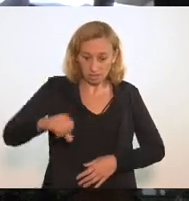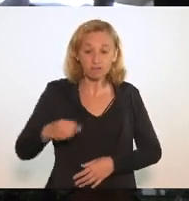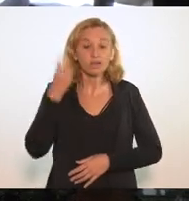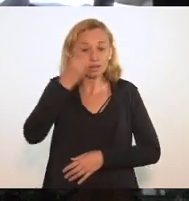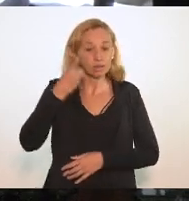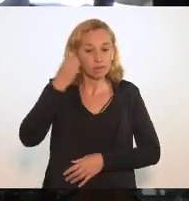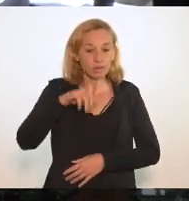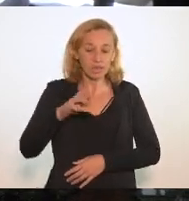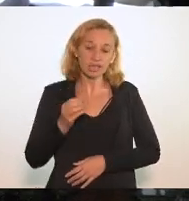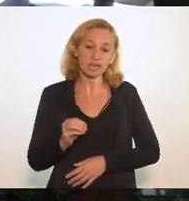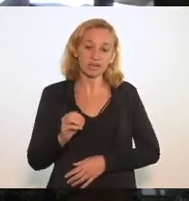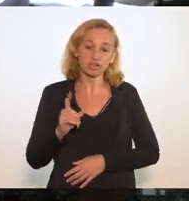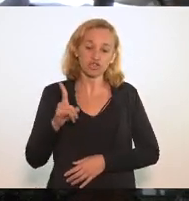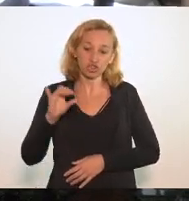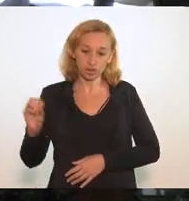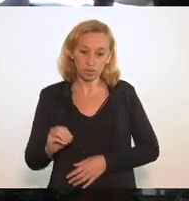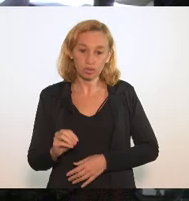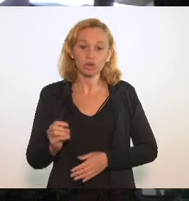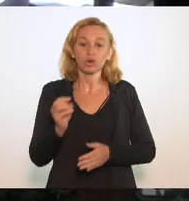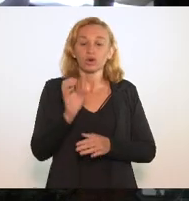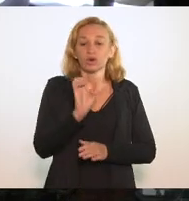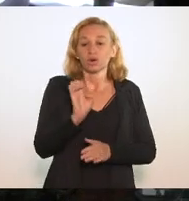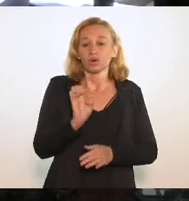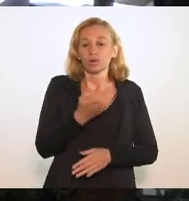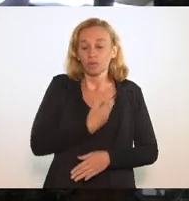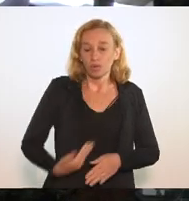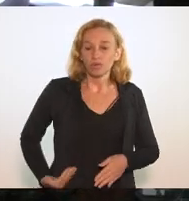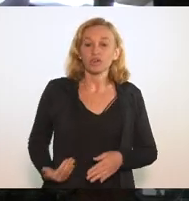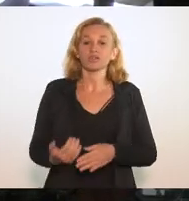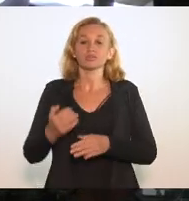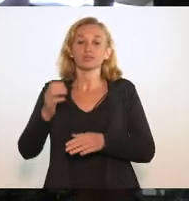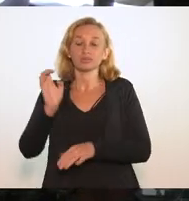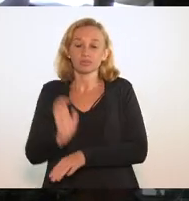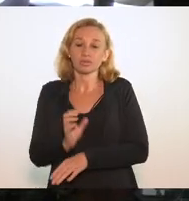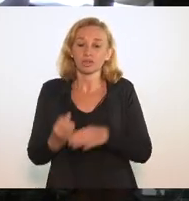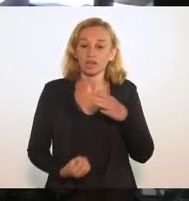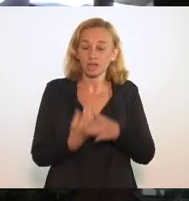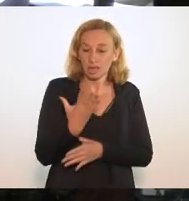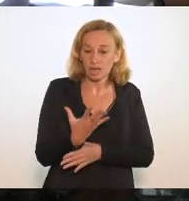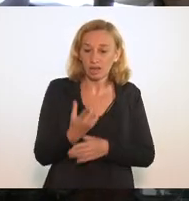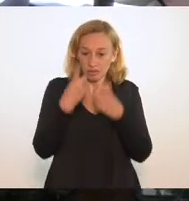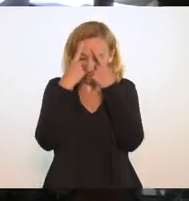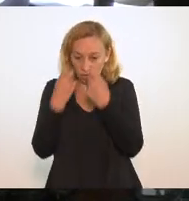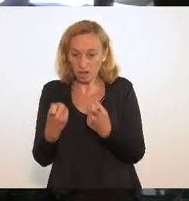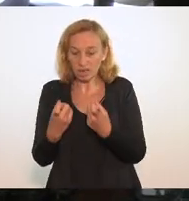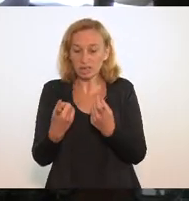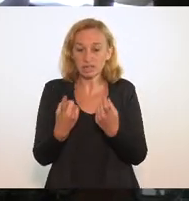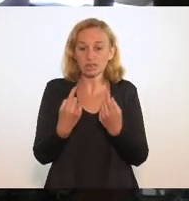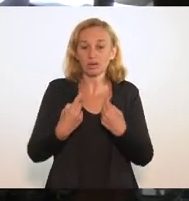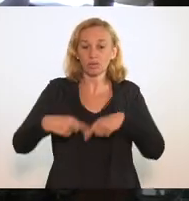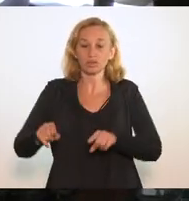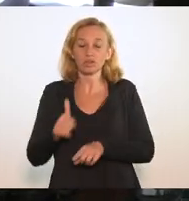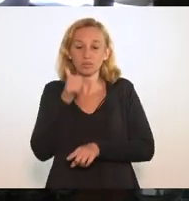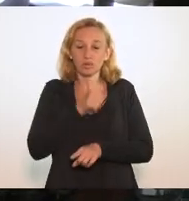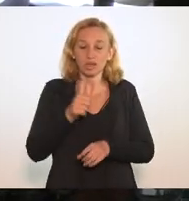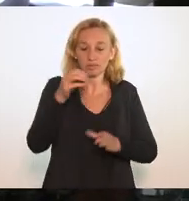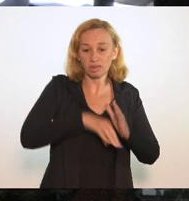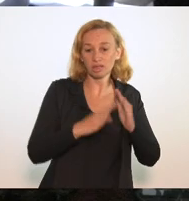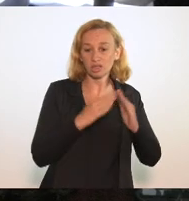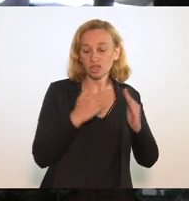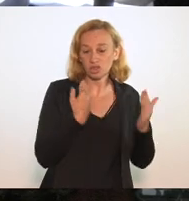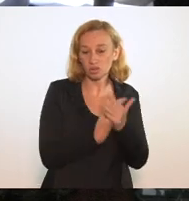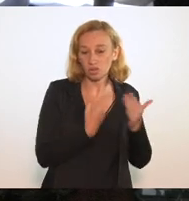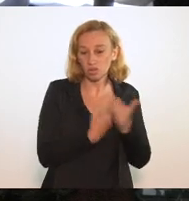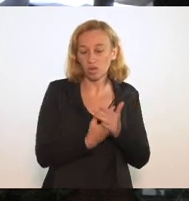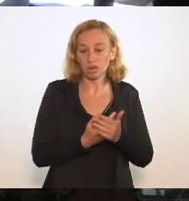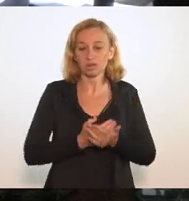que autoriza o governo do Estado a implantar o programa Violência Zero contra as Mulheres nas escolas públicas estaduais e nos órgãos da administração pública direta e